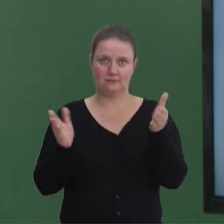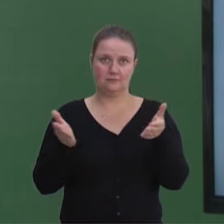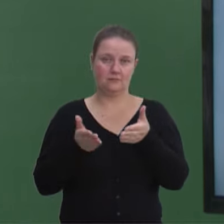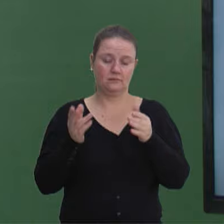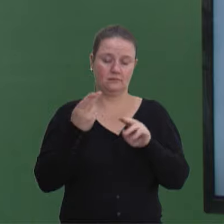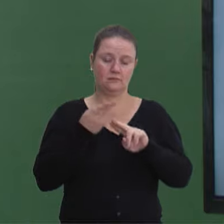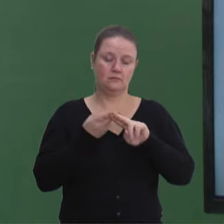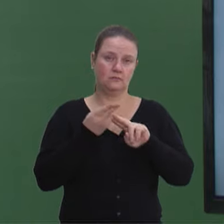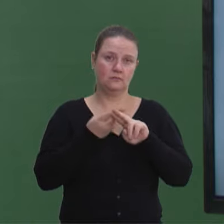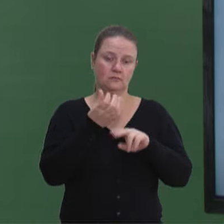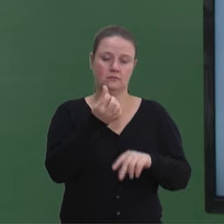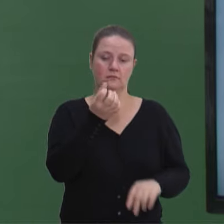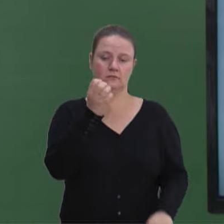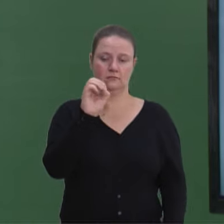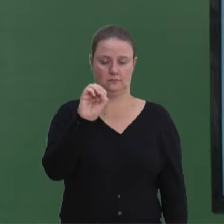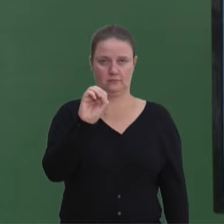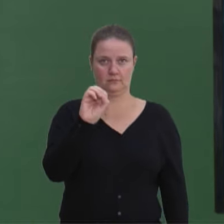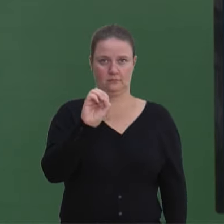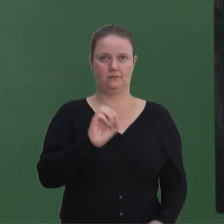60.